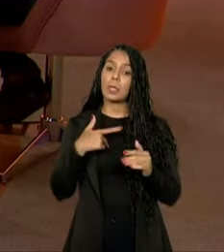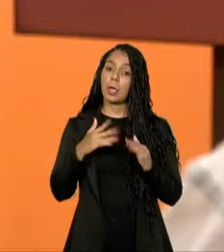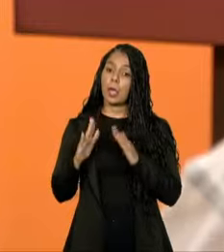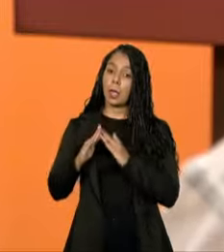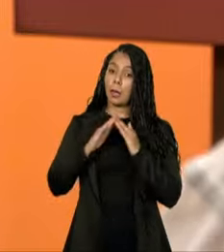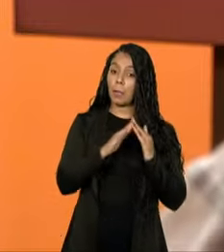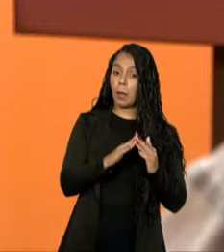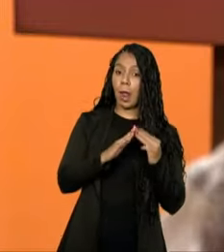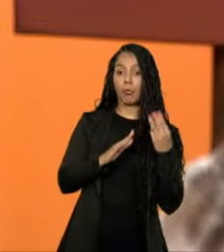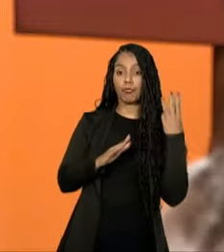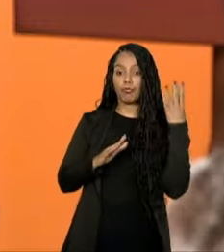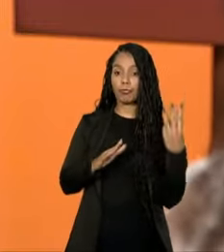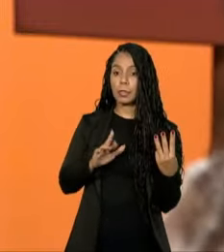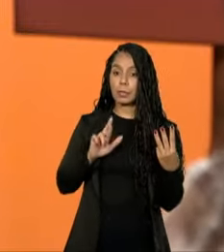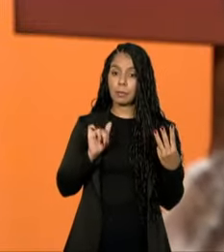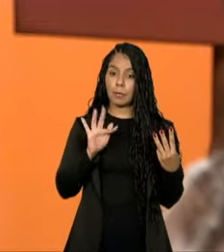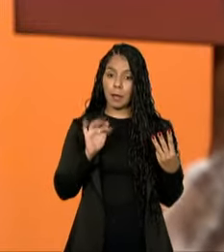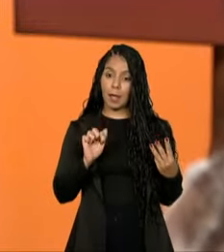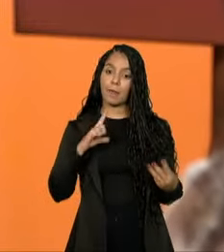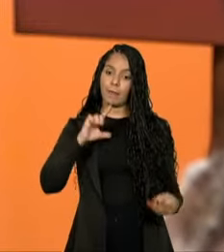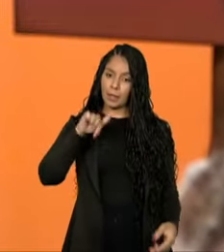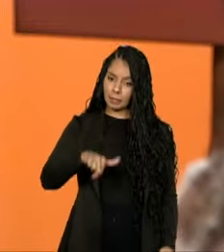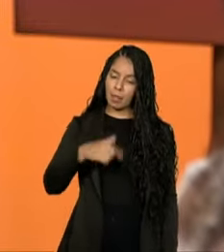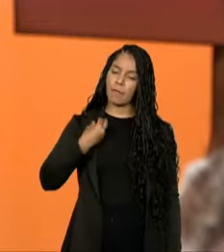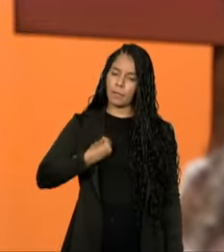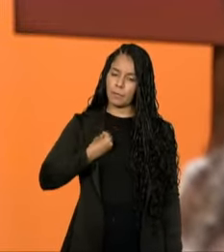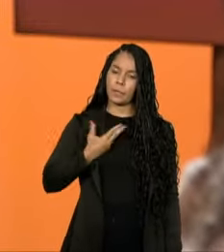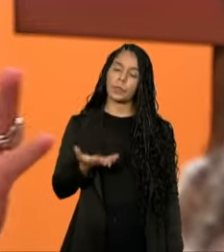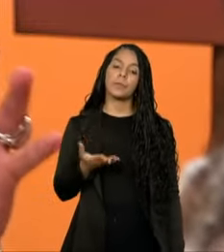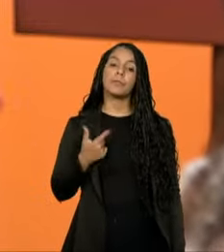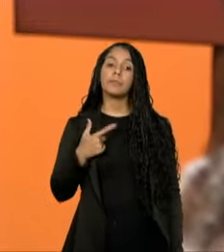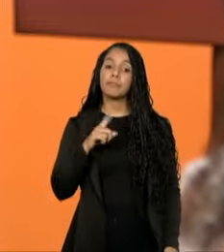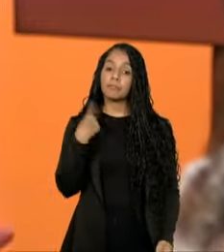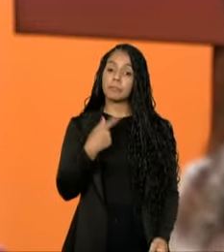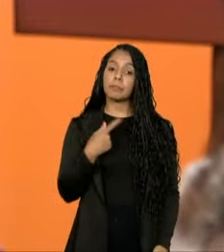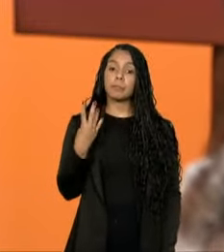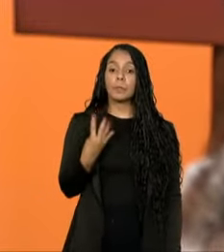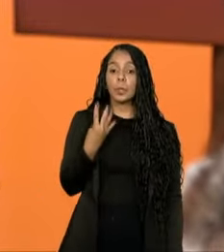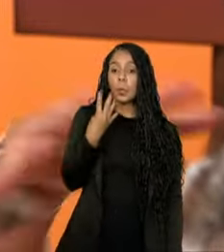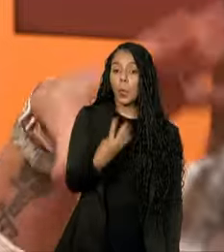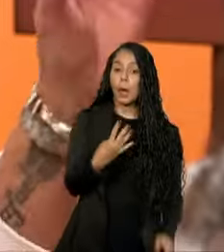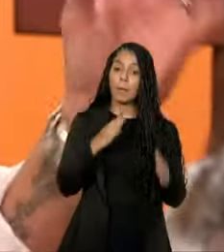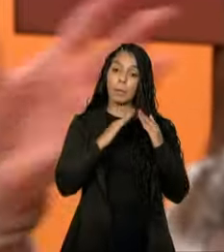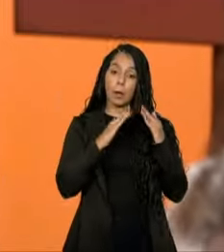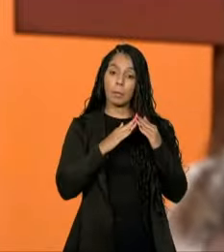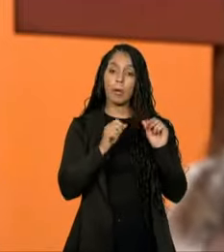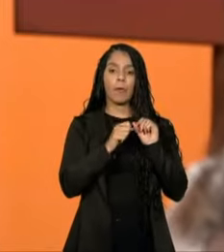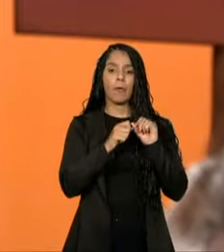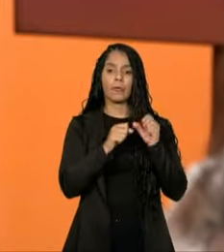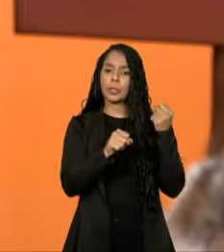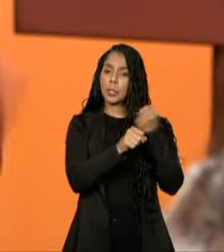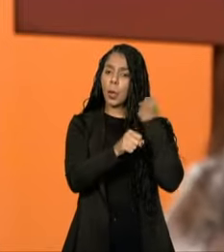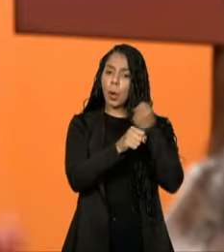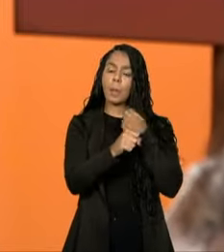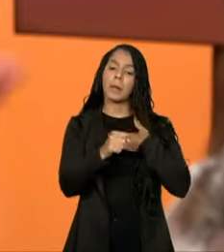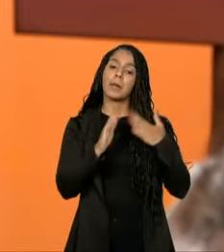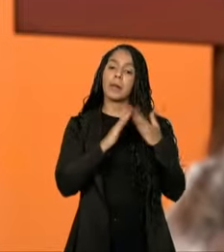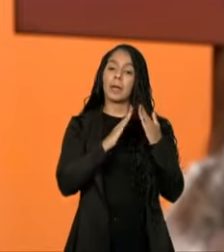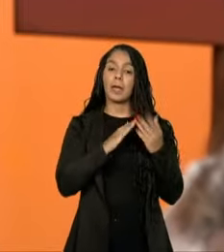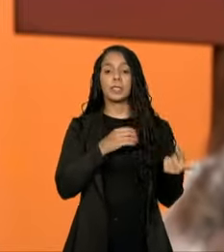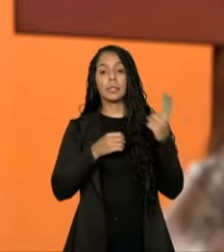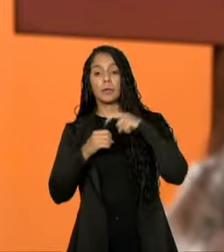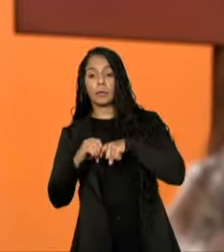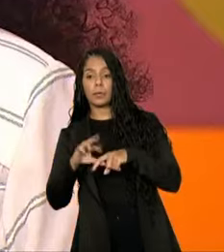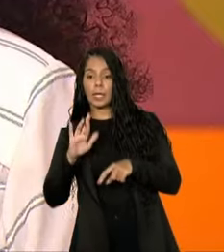eu e os três. O Rafa estava aqui ainda nesse plano. E fomos morar nós quatro. Eu fiz uma reforma na minha casa. Voltei com o Rafael,